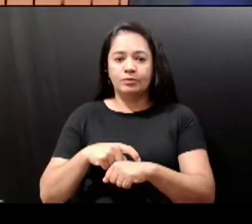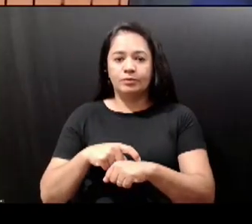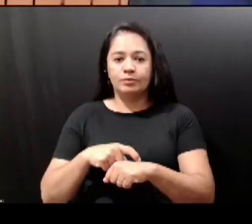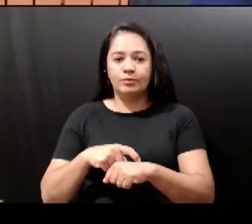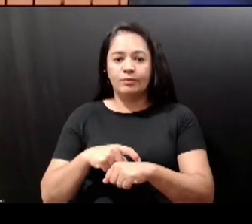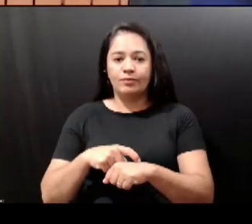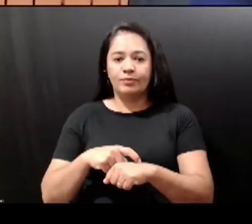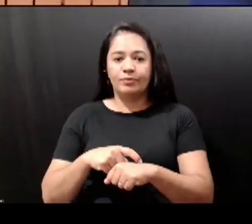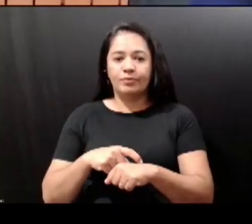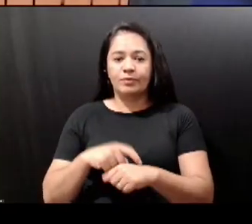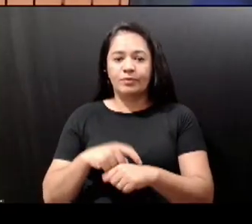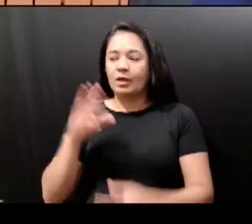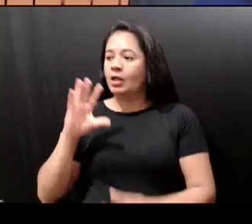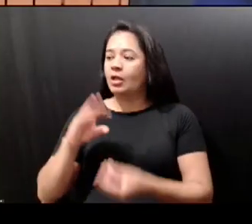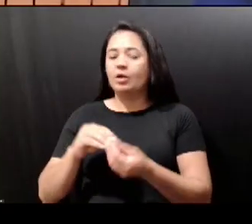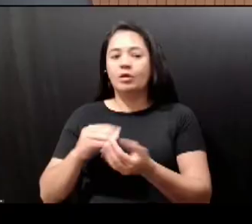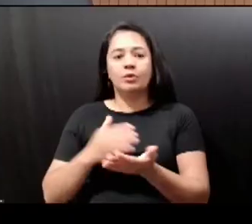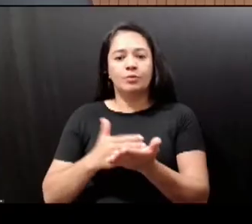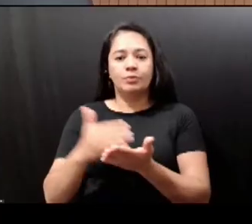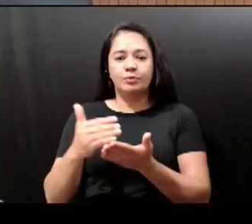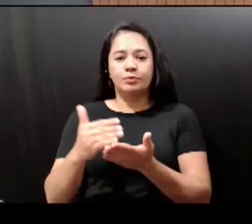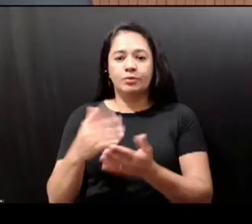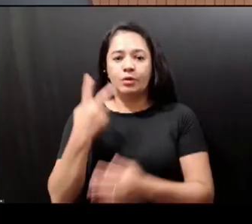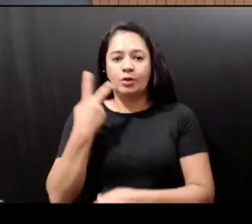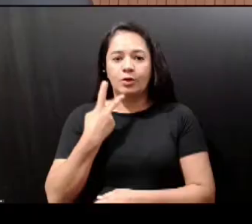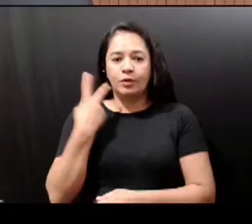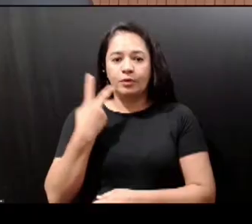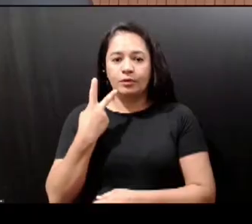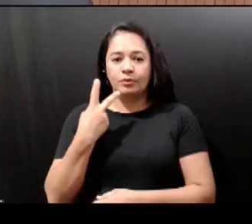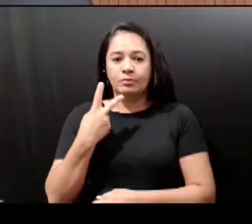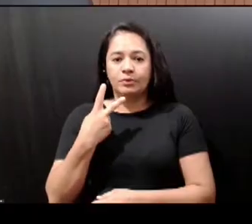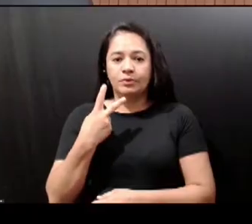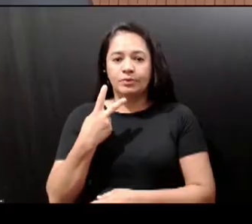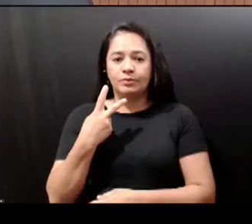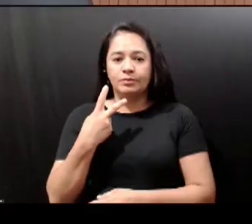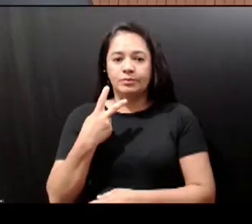considerações iniciais ao vereador Carlinhos Camelô.